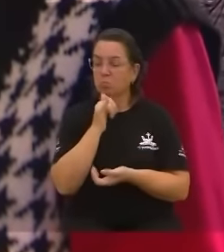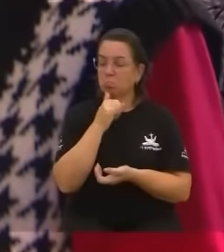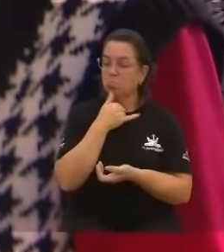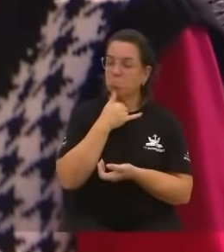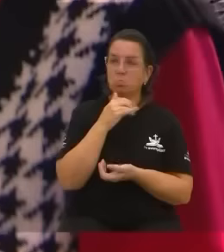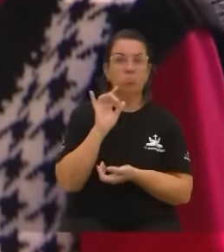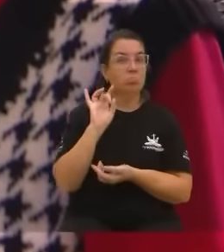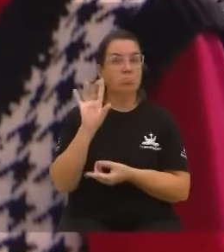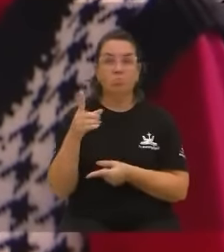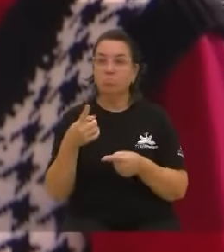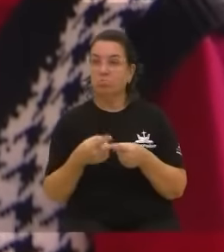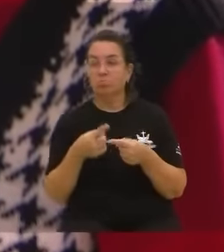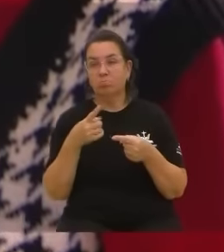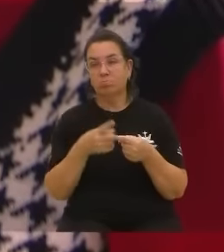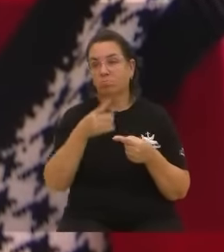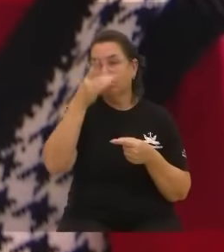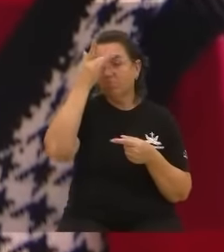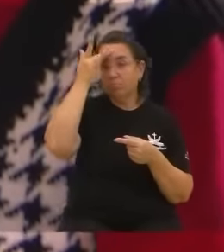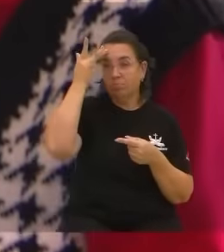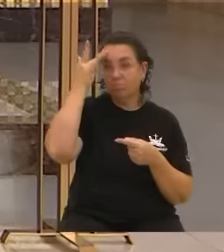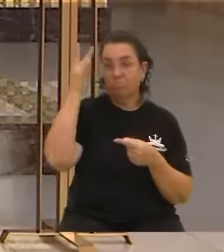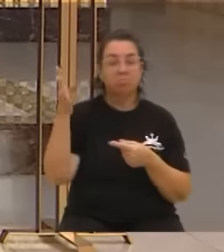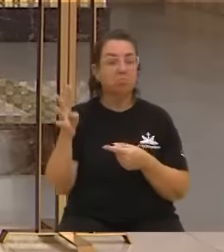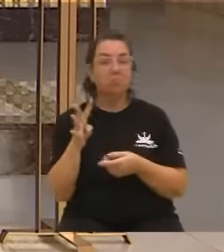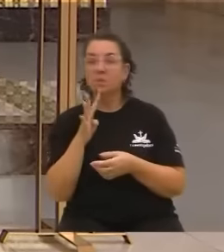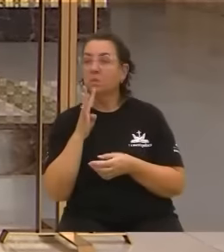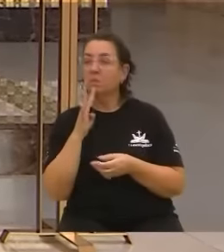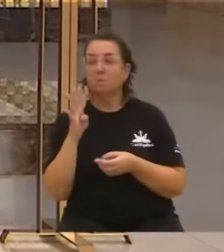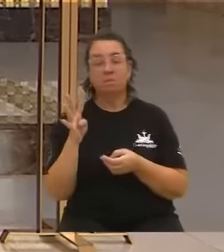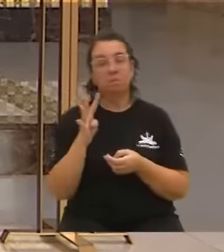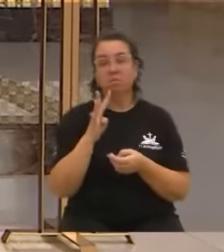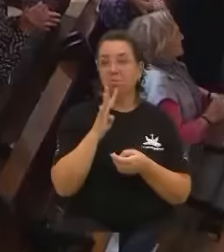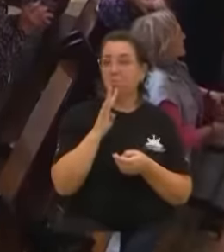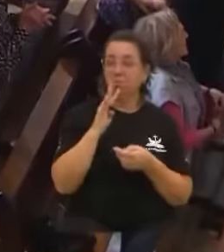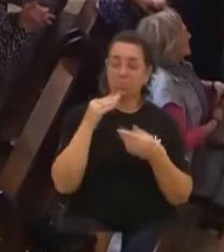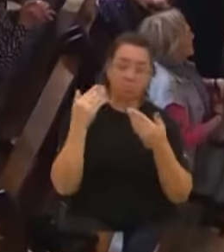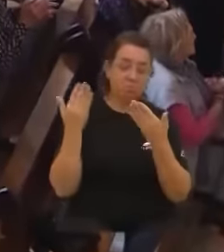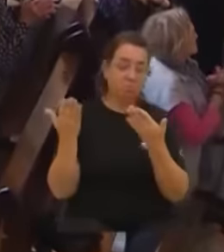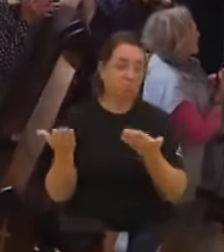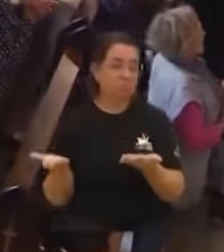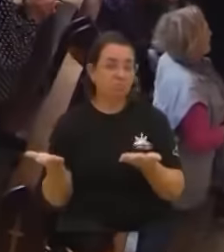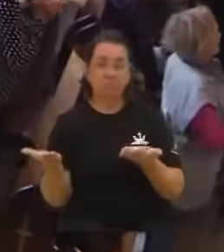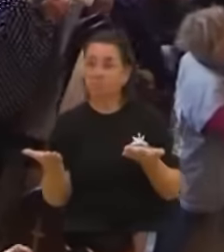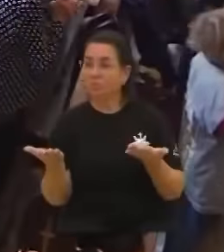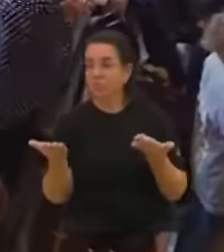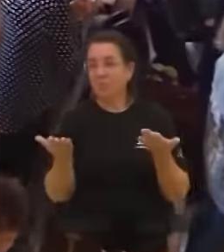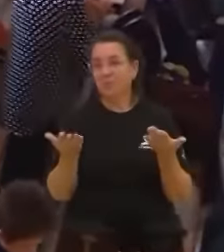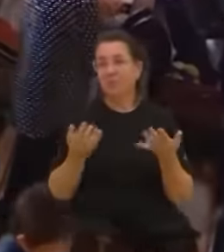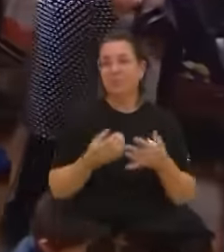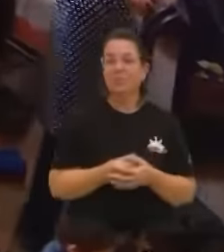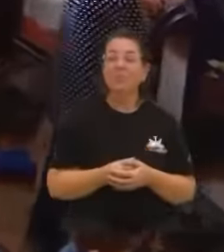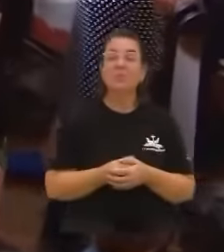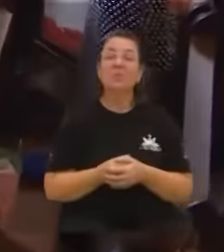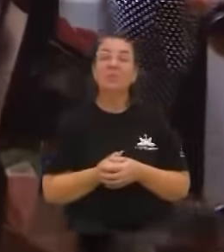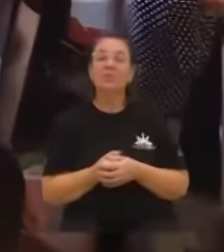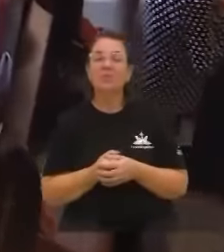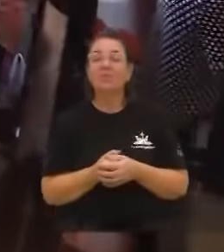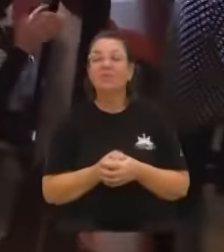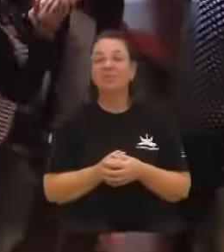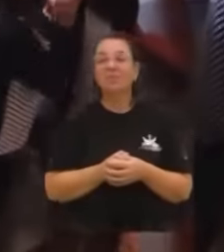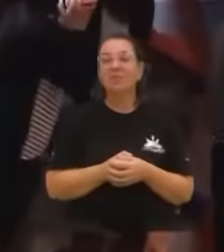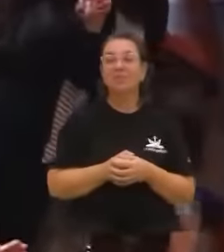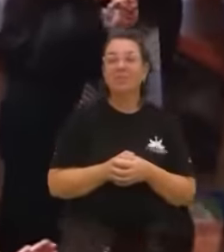tudo seja triste. Vamos nas palmas, presbente. Por não saber de ti,